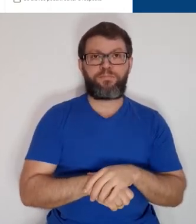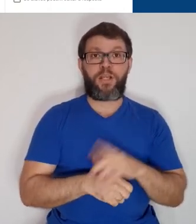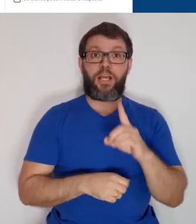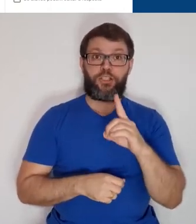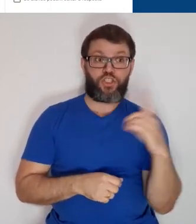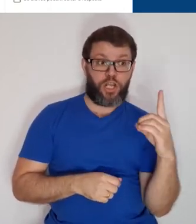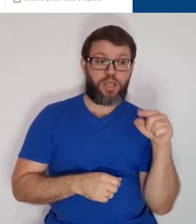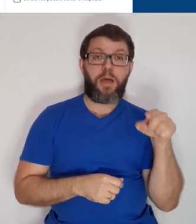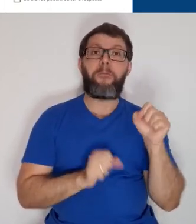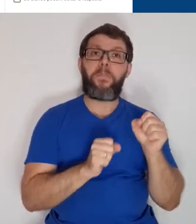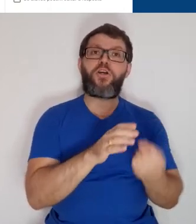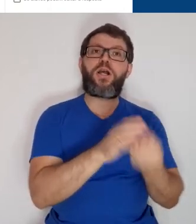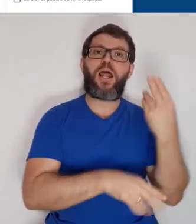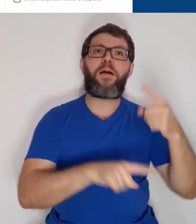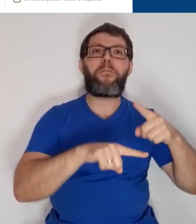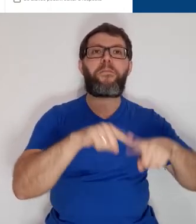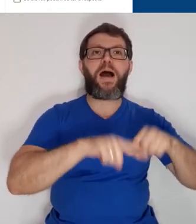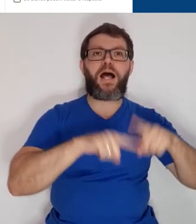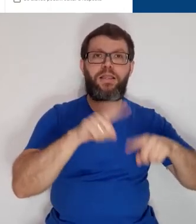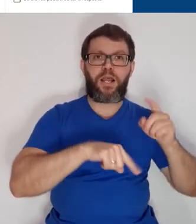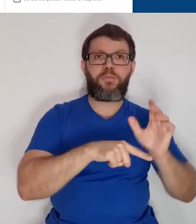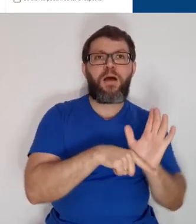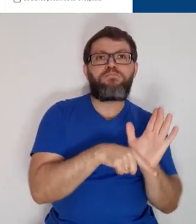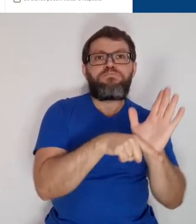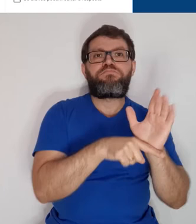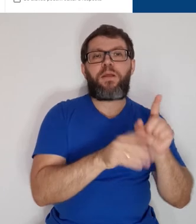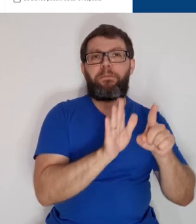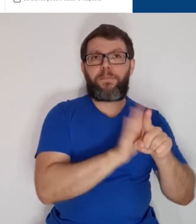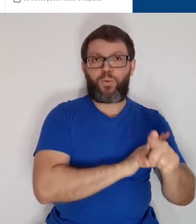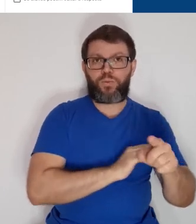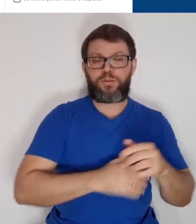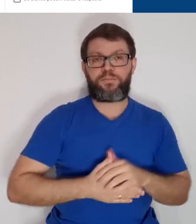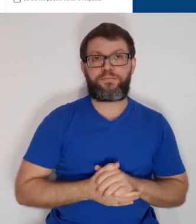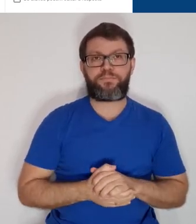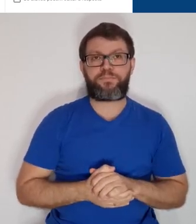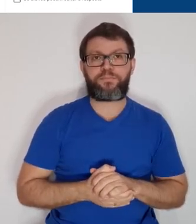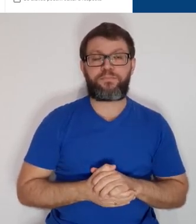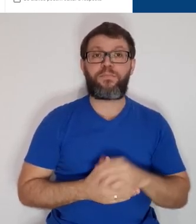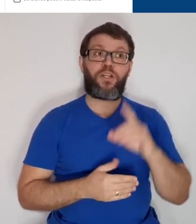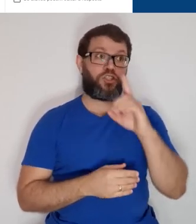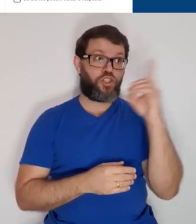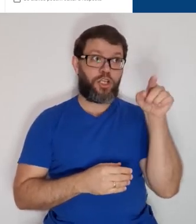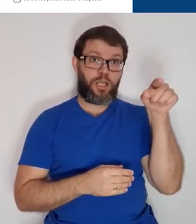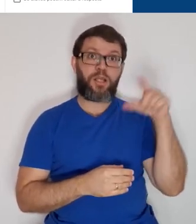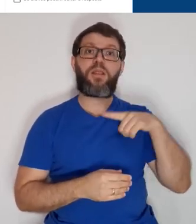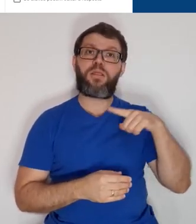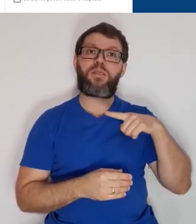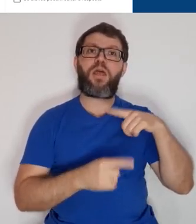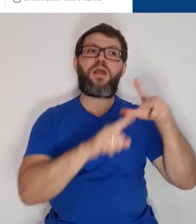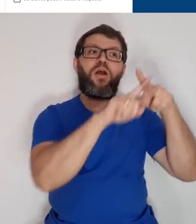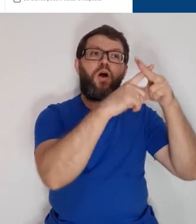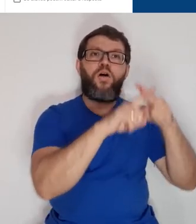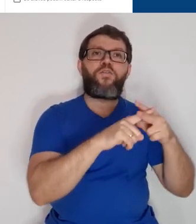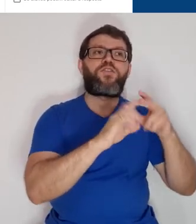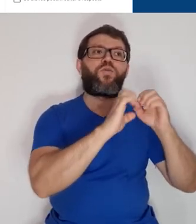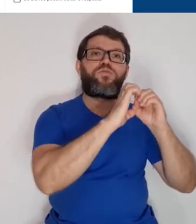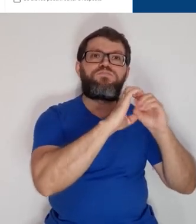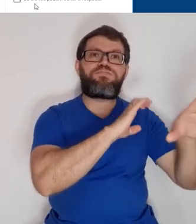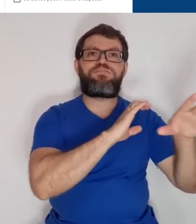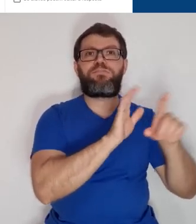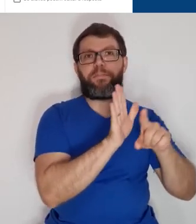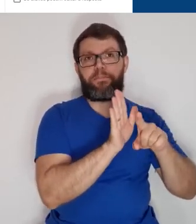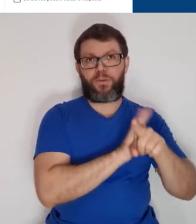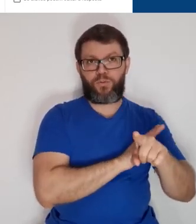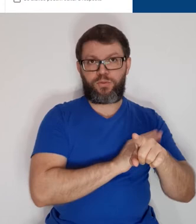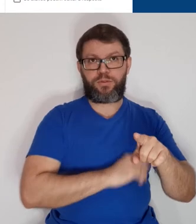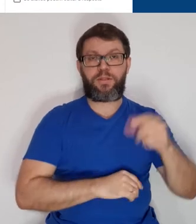direita podemos criar algum material para complementar essa pergunta na parte à direita da tela temos a área de configuração de